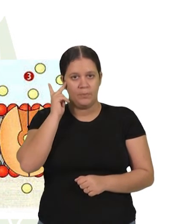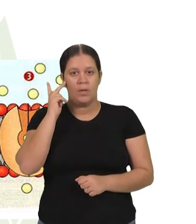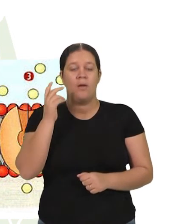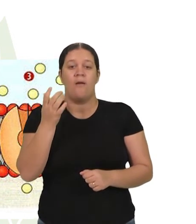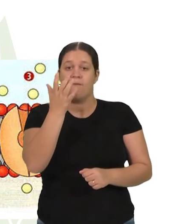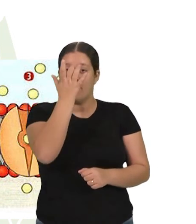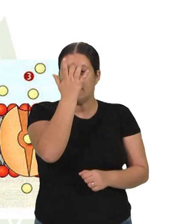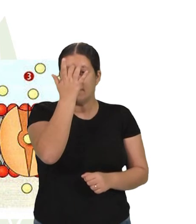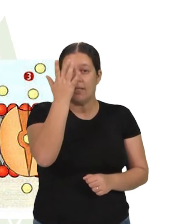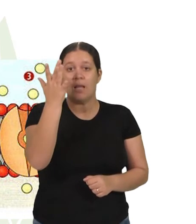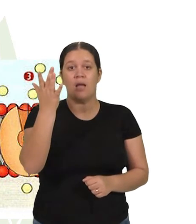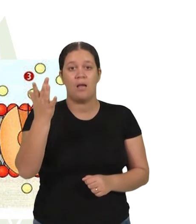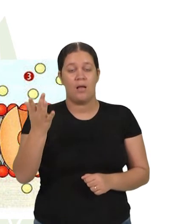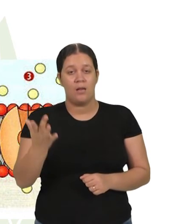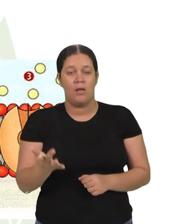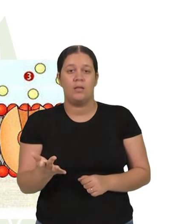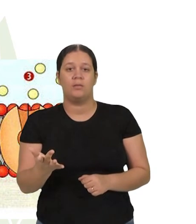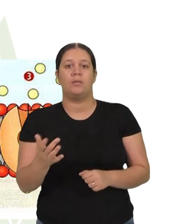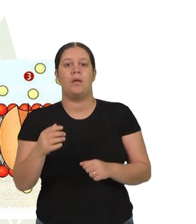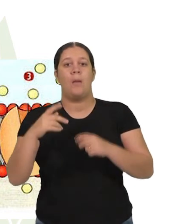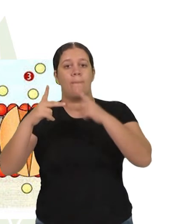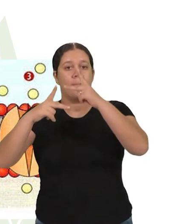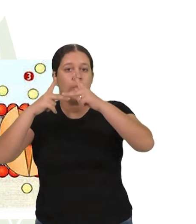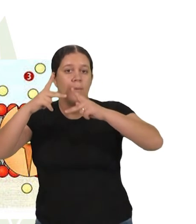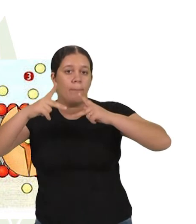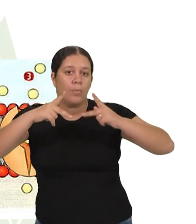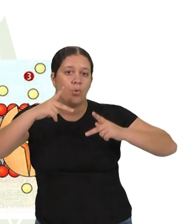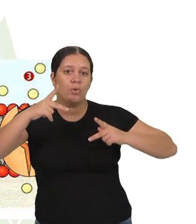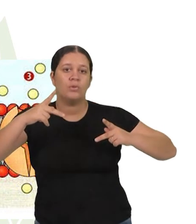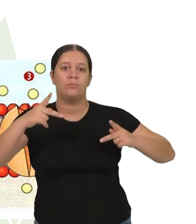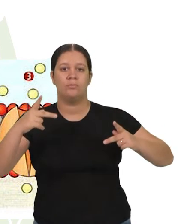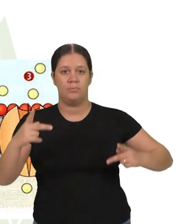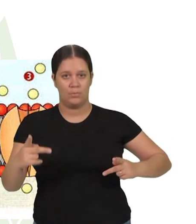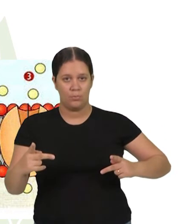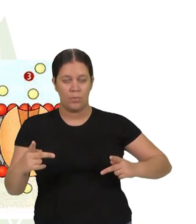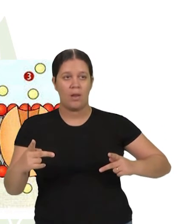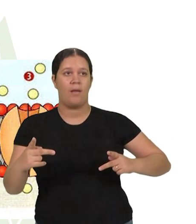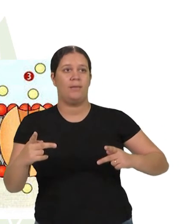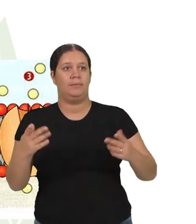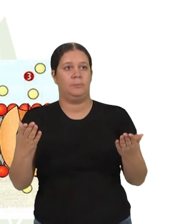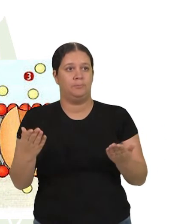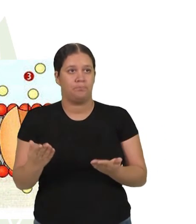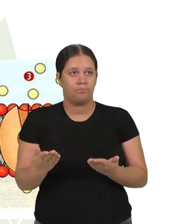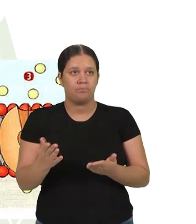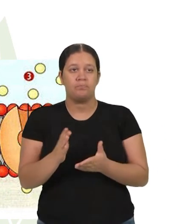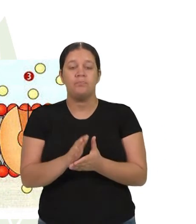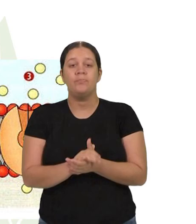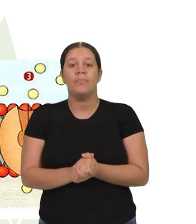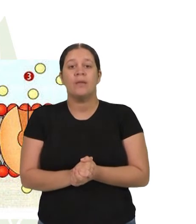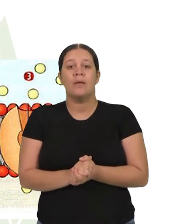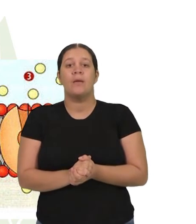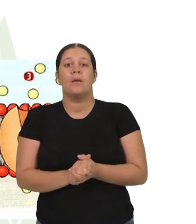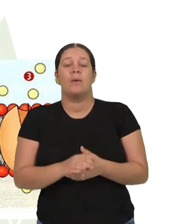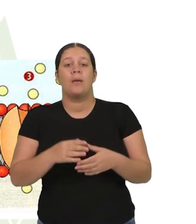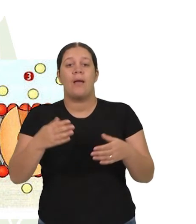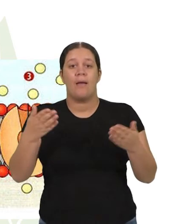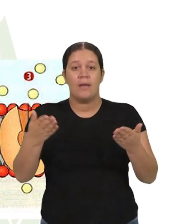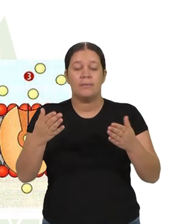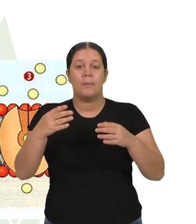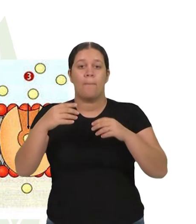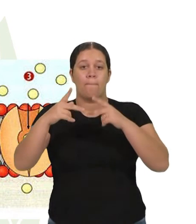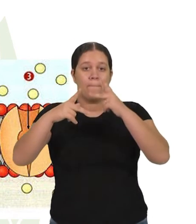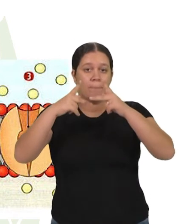algo. Nesse caso, facilitada pelas proteínas carreadoras, pelas permeases,